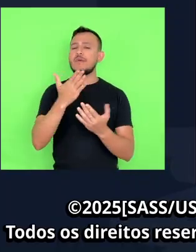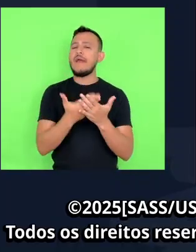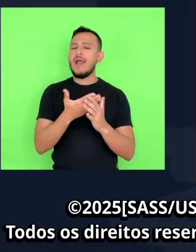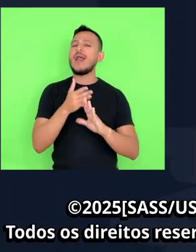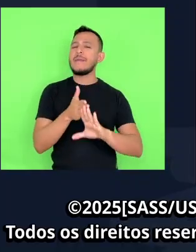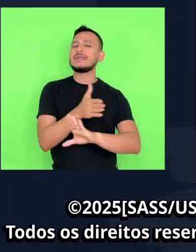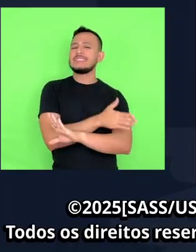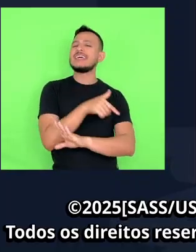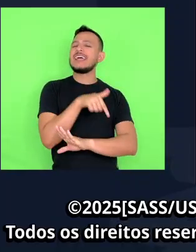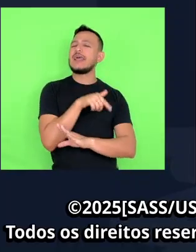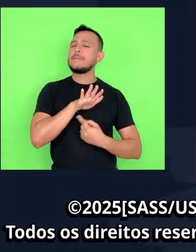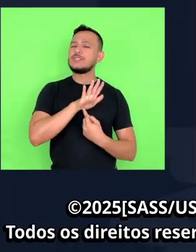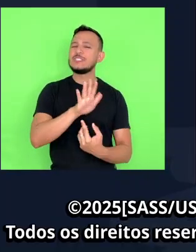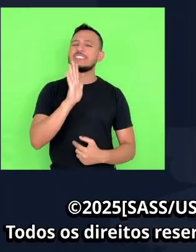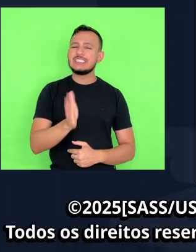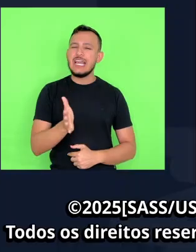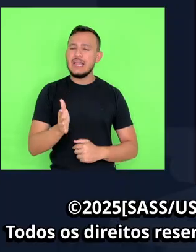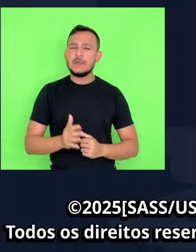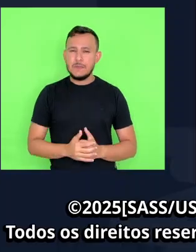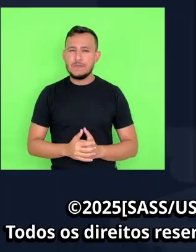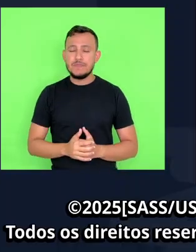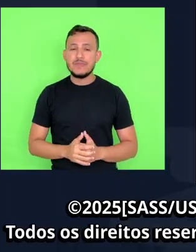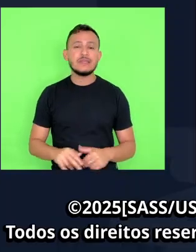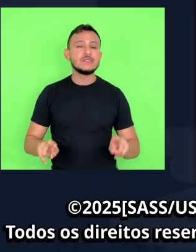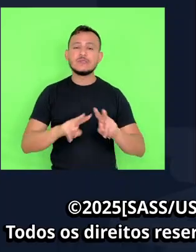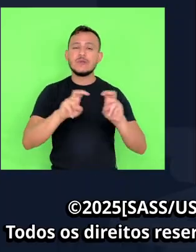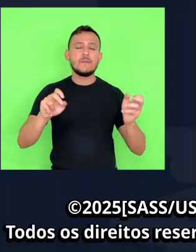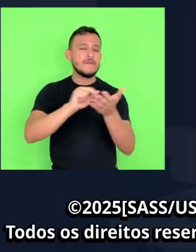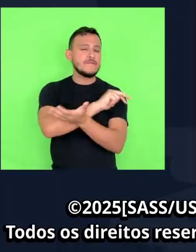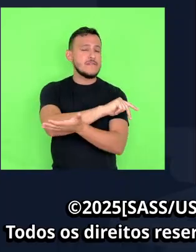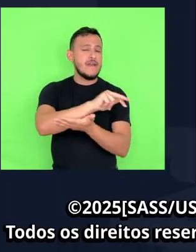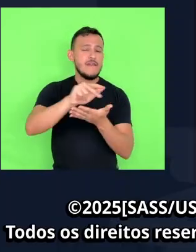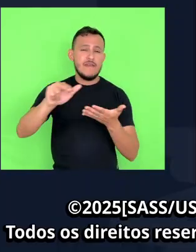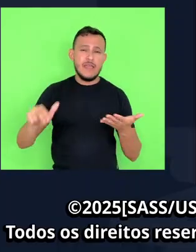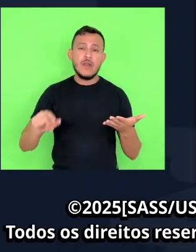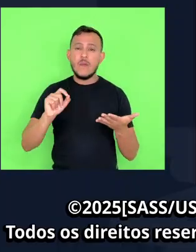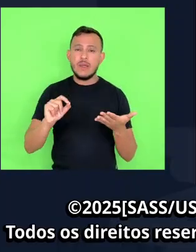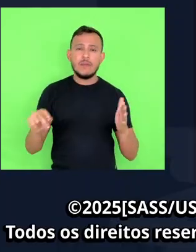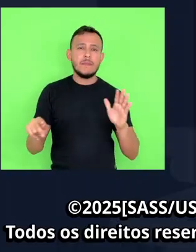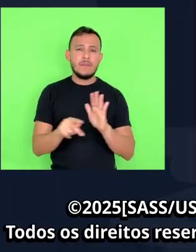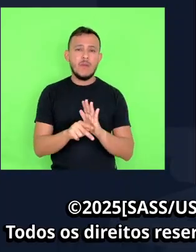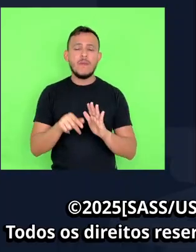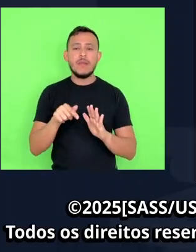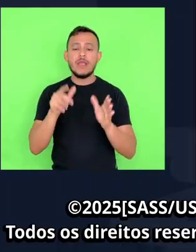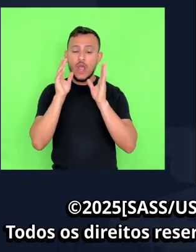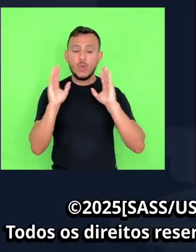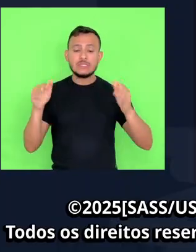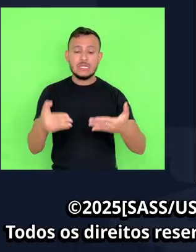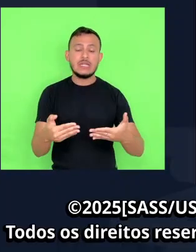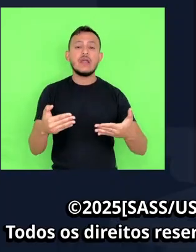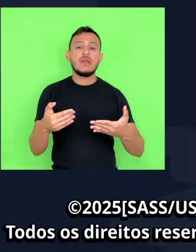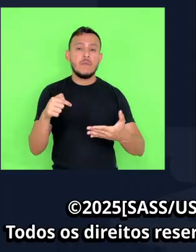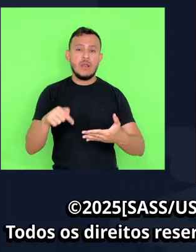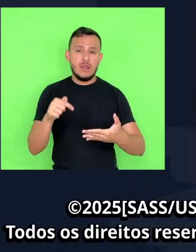aulas que das milhares, né, de espécies, nós nos concentramos em umas